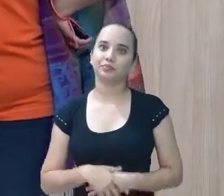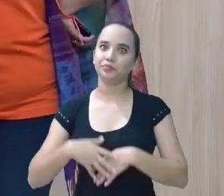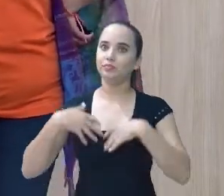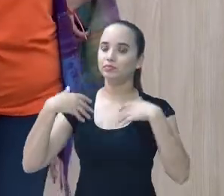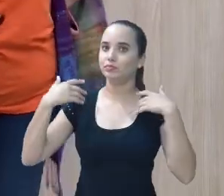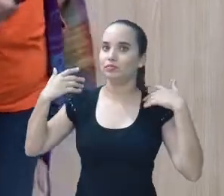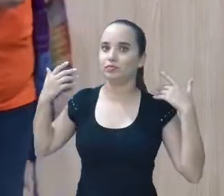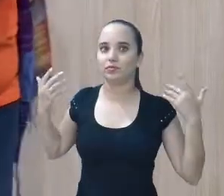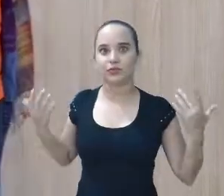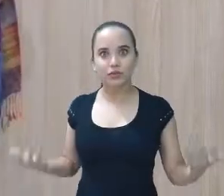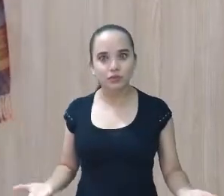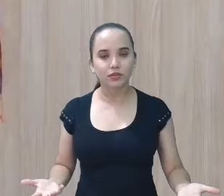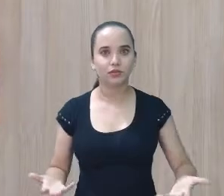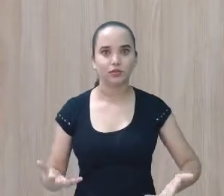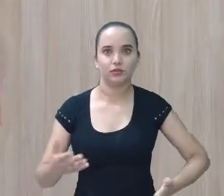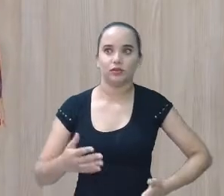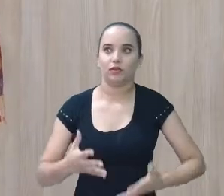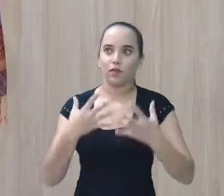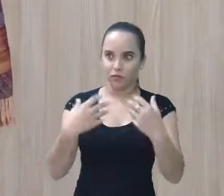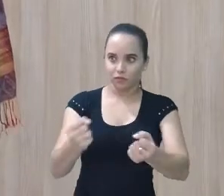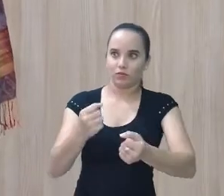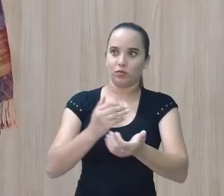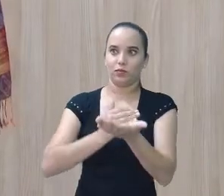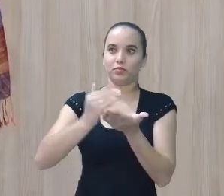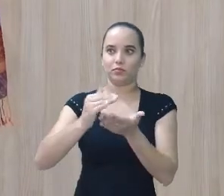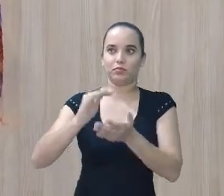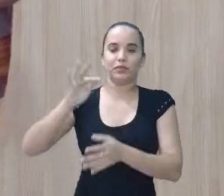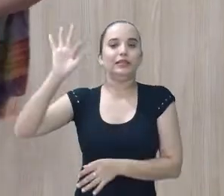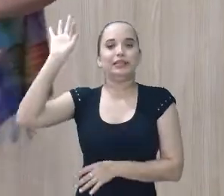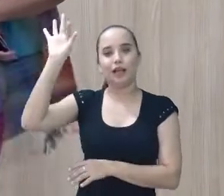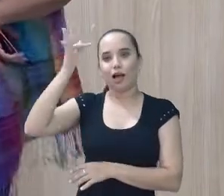Bom, vamos agora para um pouquinho de filosofia.